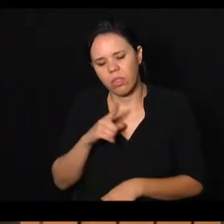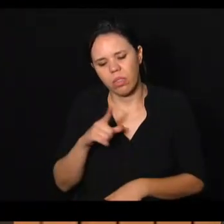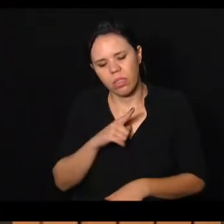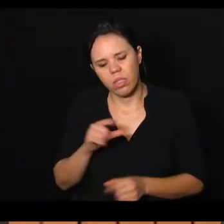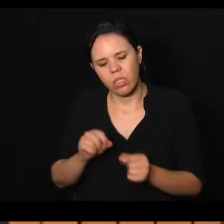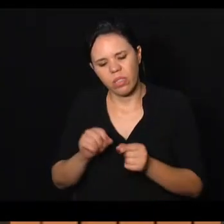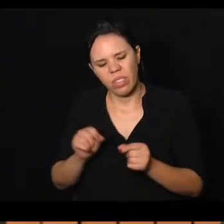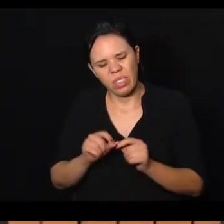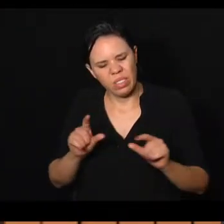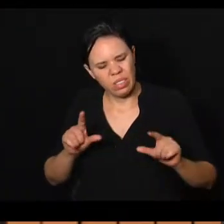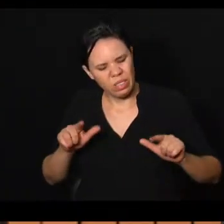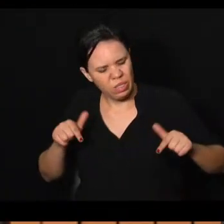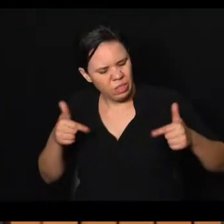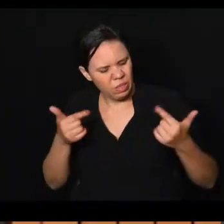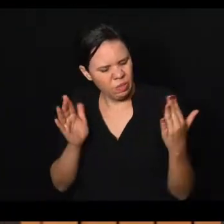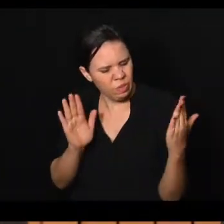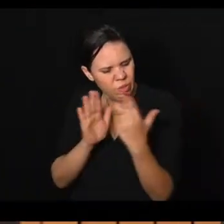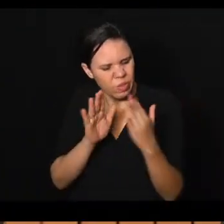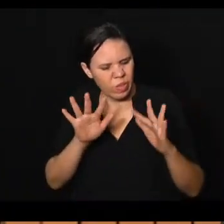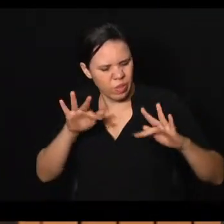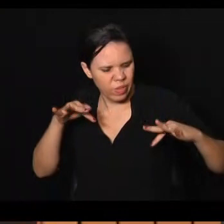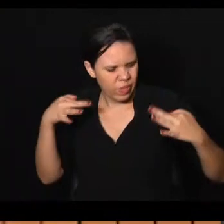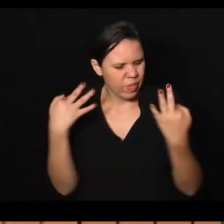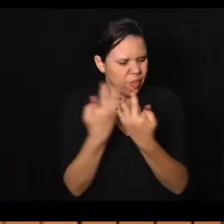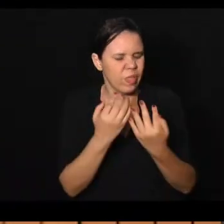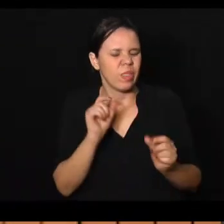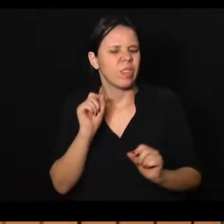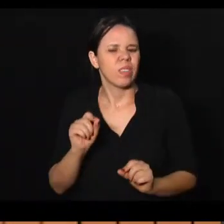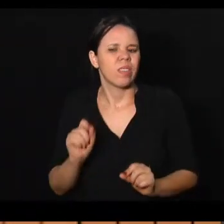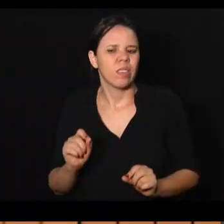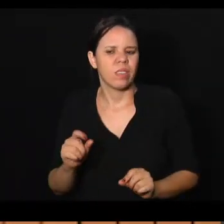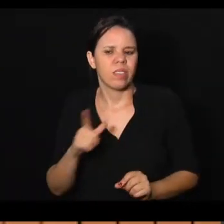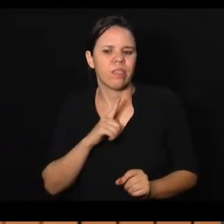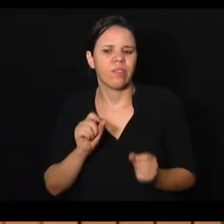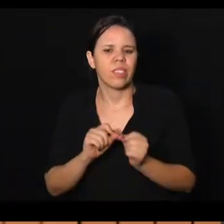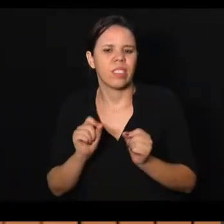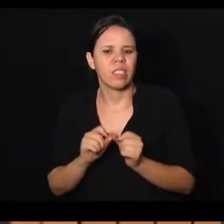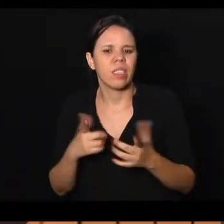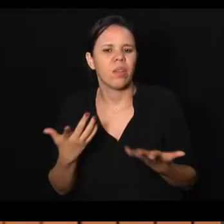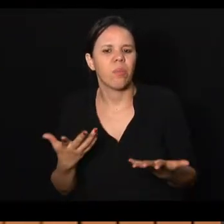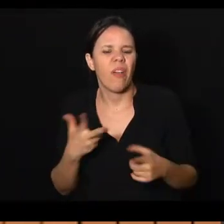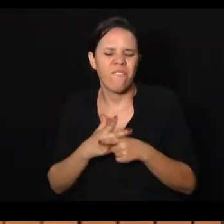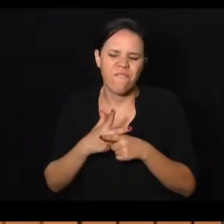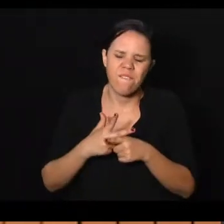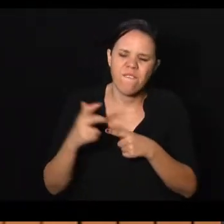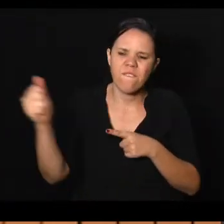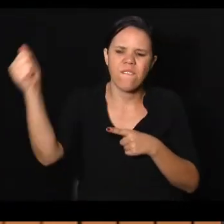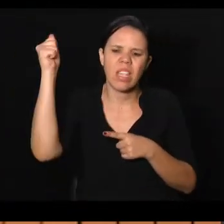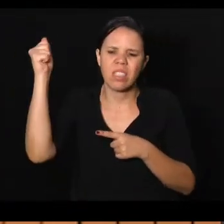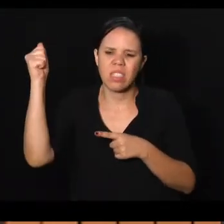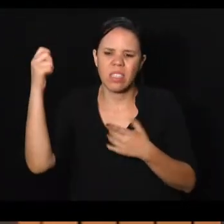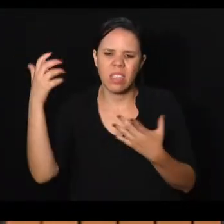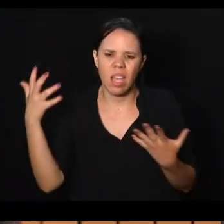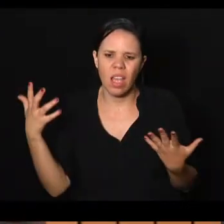um confronto com a família. O que nós vamos ter que fazer para enfrentar o abuso?